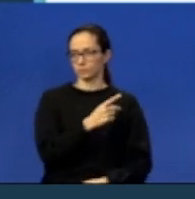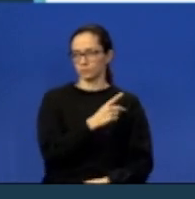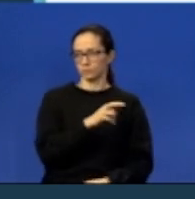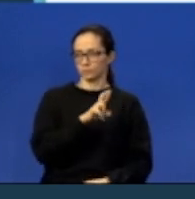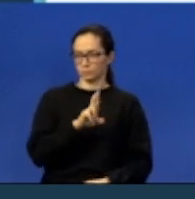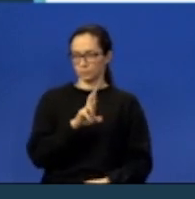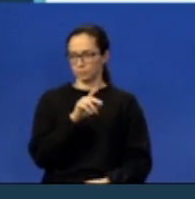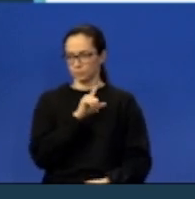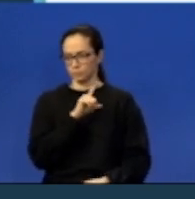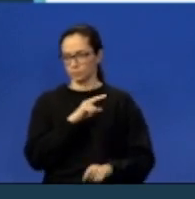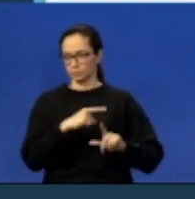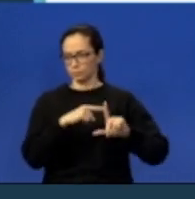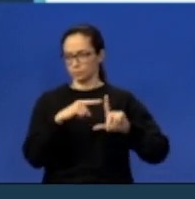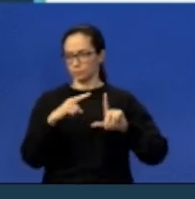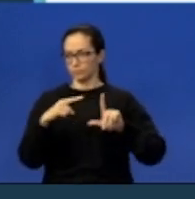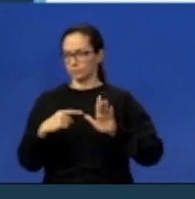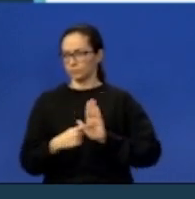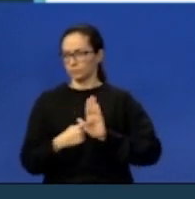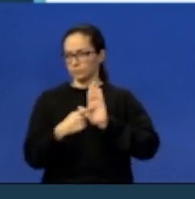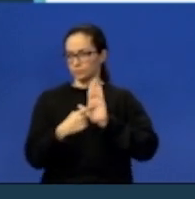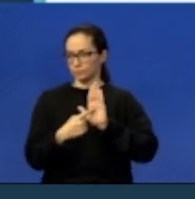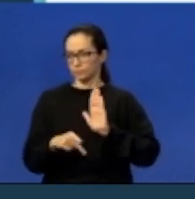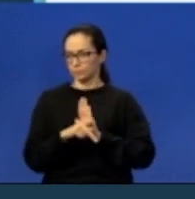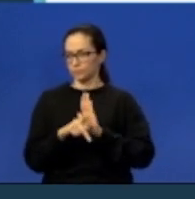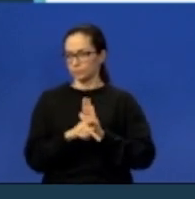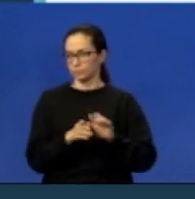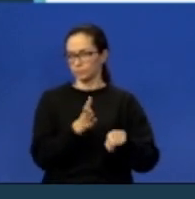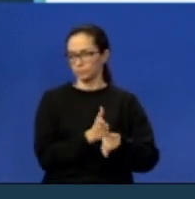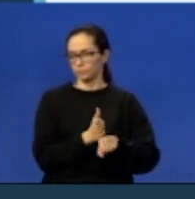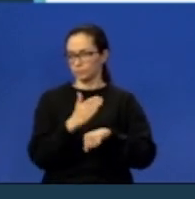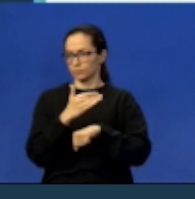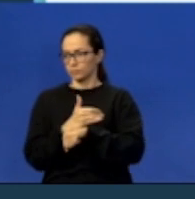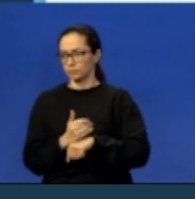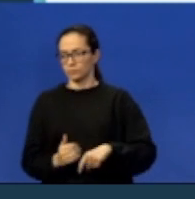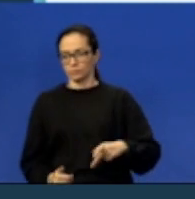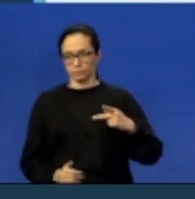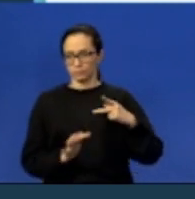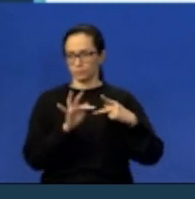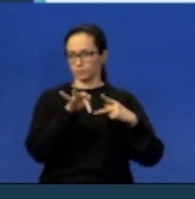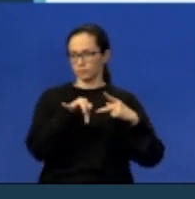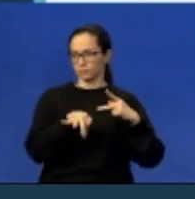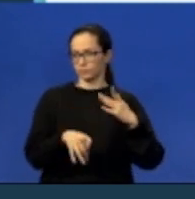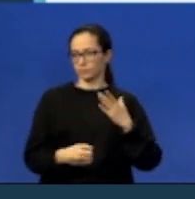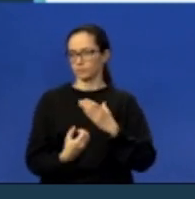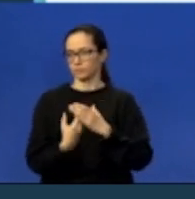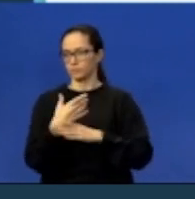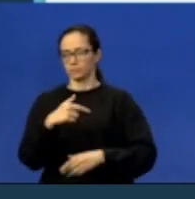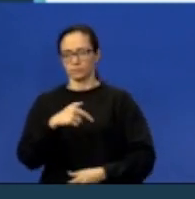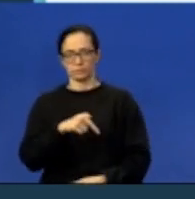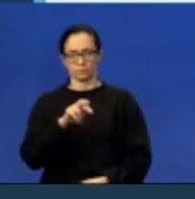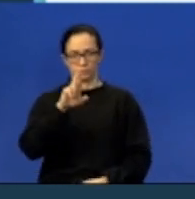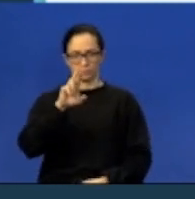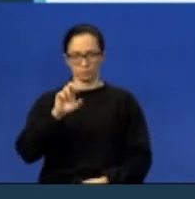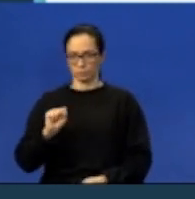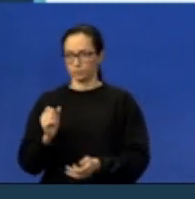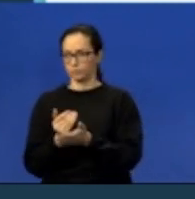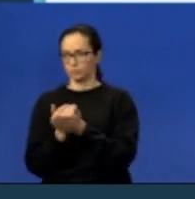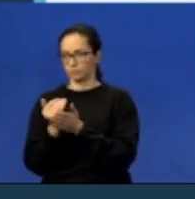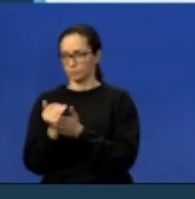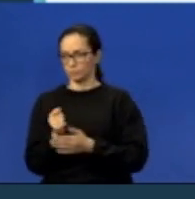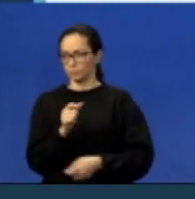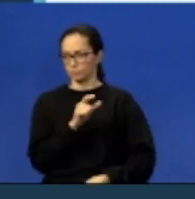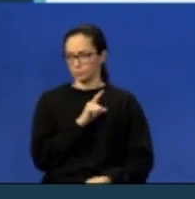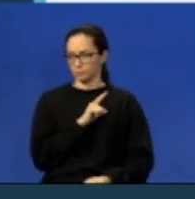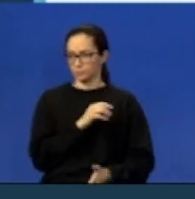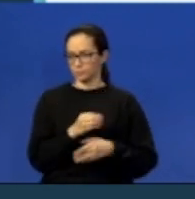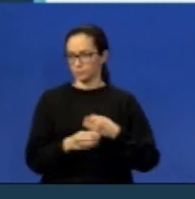PR no ECG, né, no eletrocardiograma, indica intervalo de tempo entre o fim da onda P e o início do complexo QRS, ou